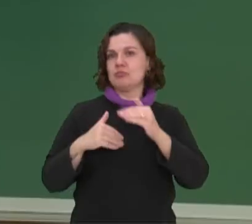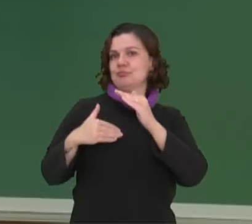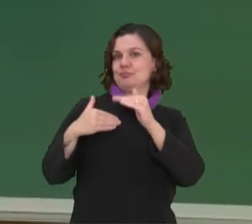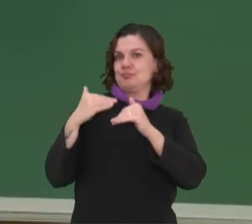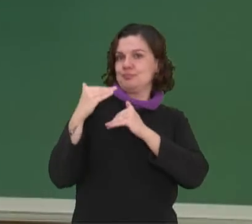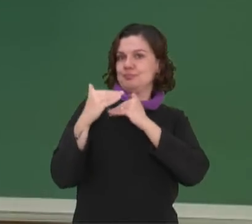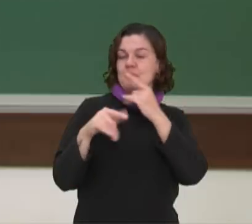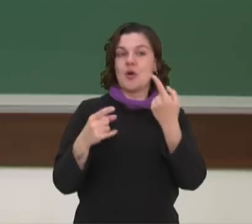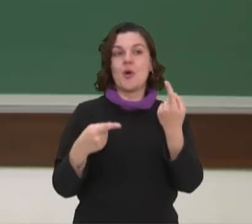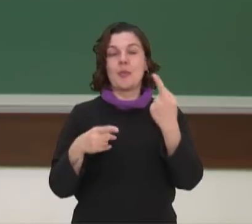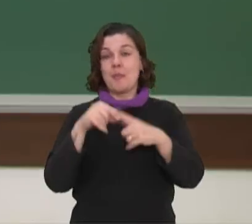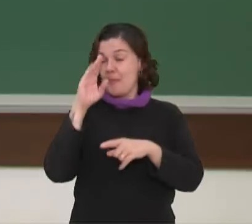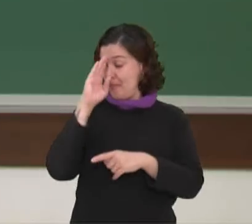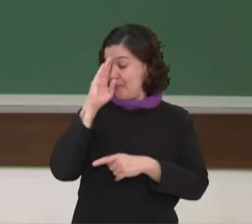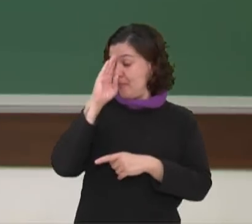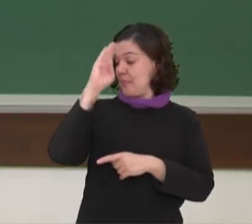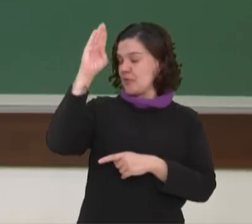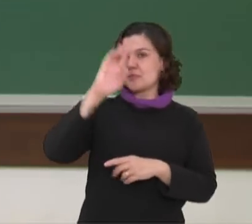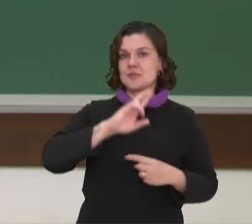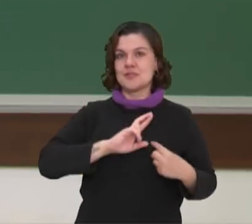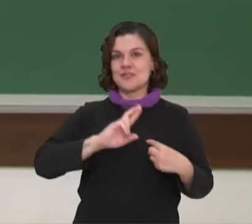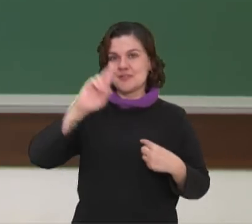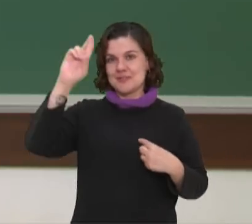desenvolvida, ligada principalmente à